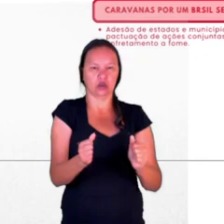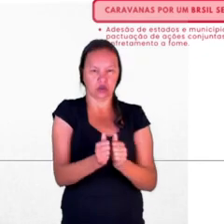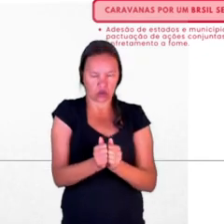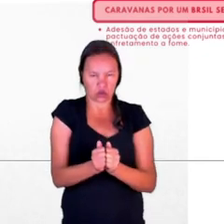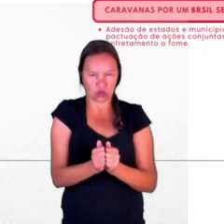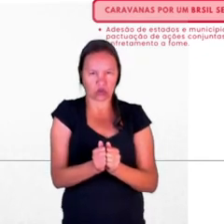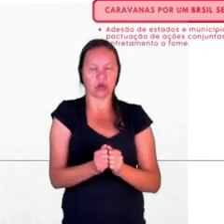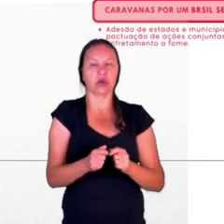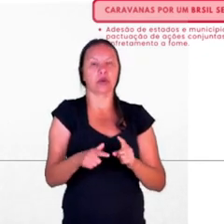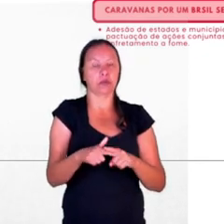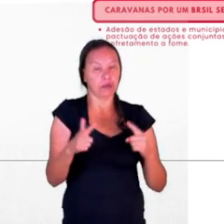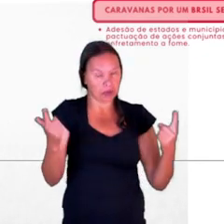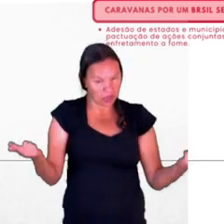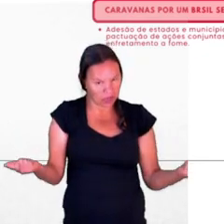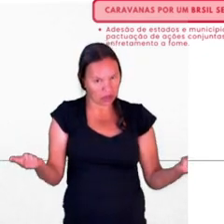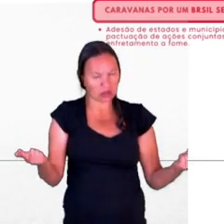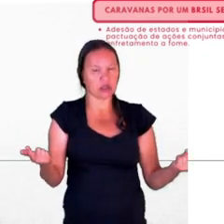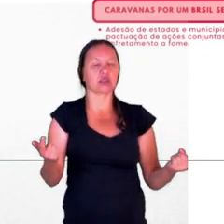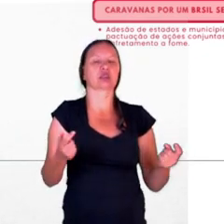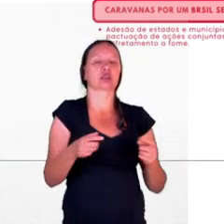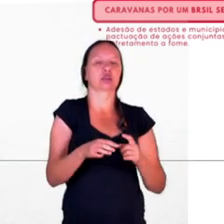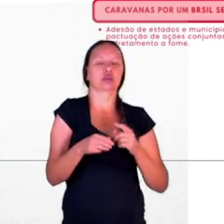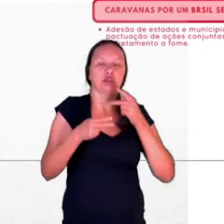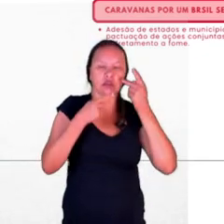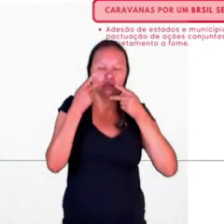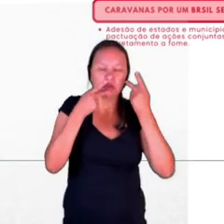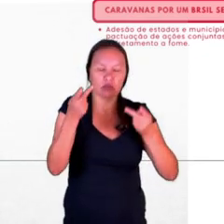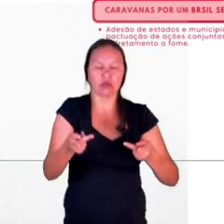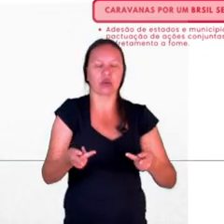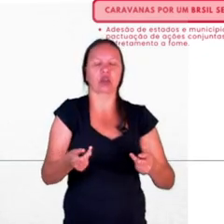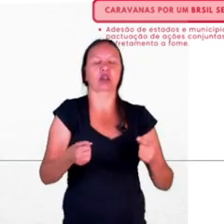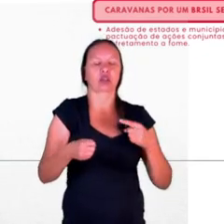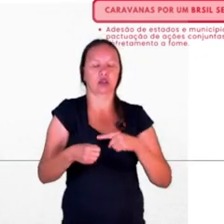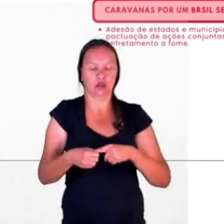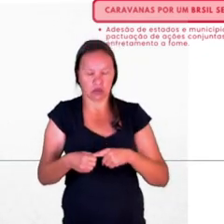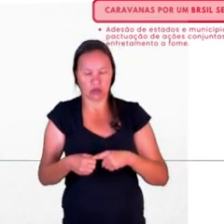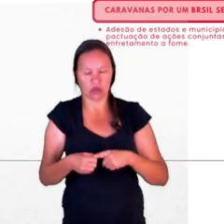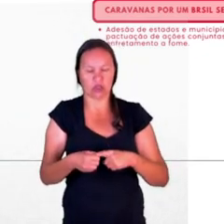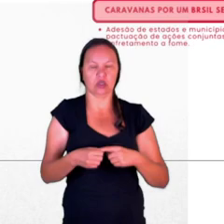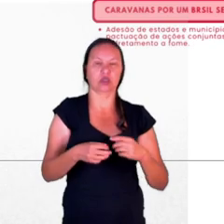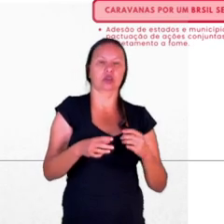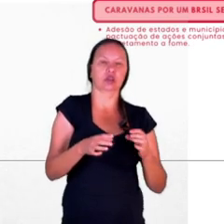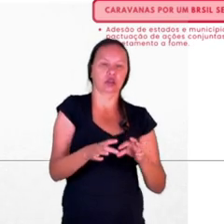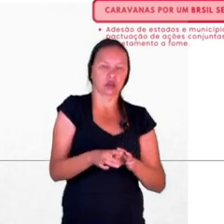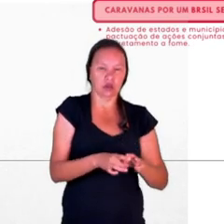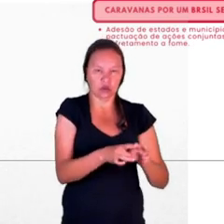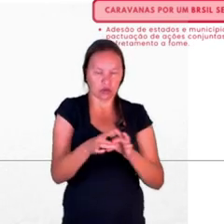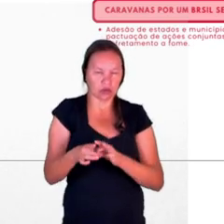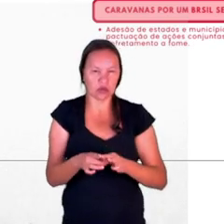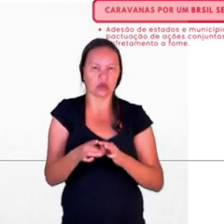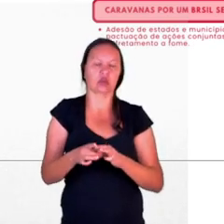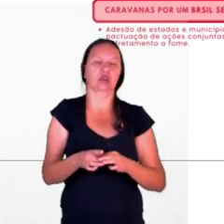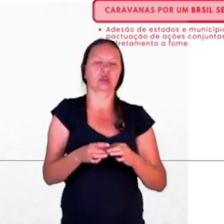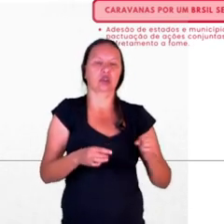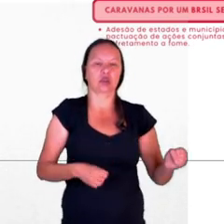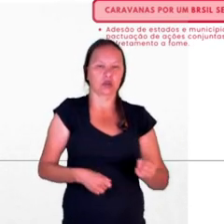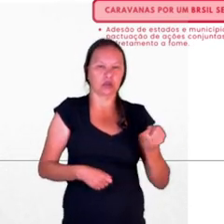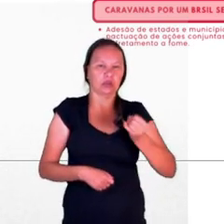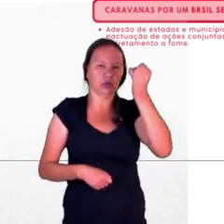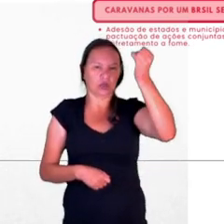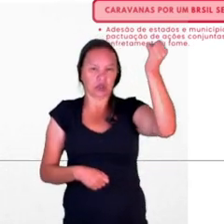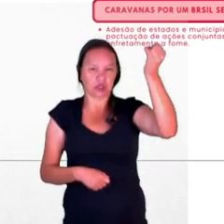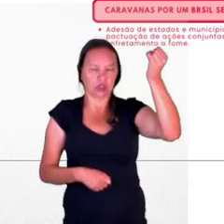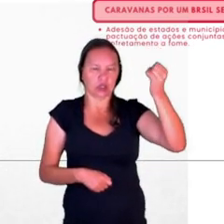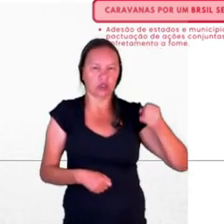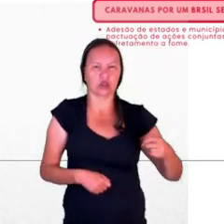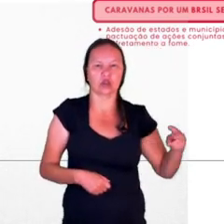qualificação e E aí volto a falar né que acho que um dos pontos da forma de exigibilidade já colocados aqui também né da